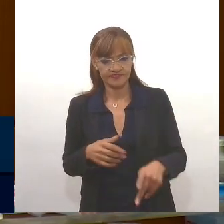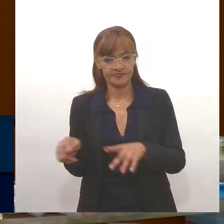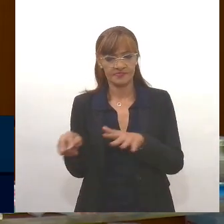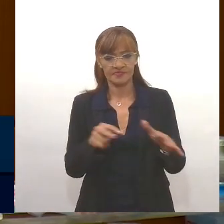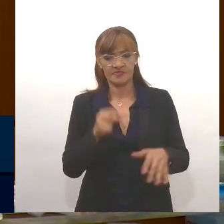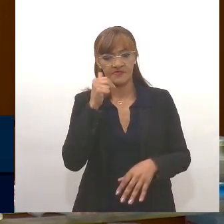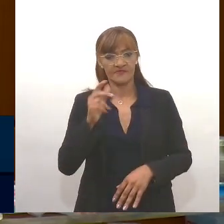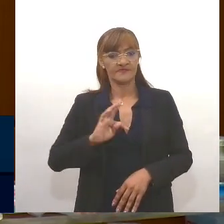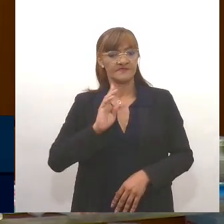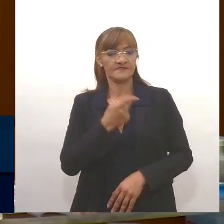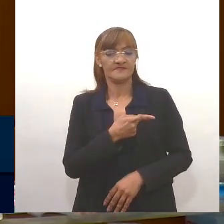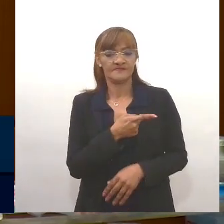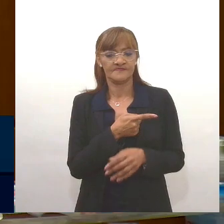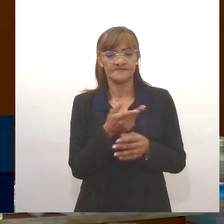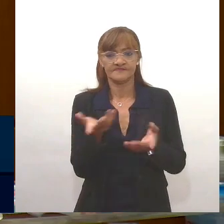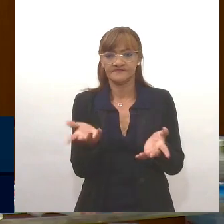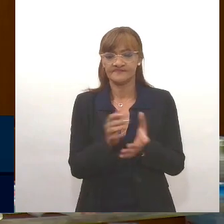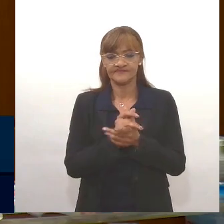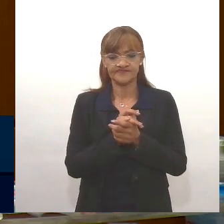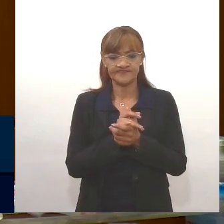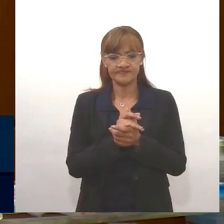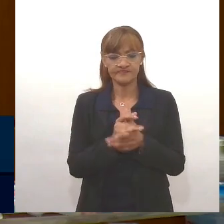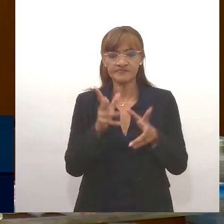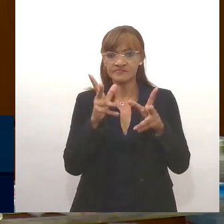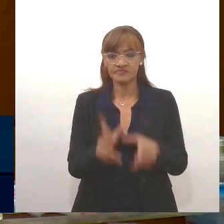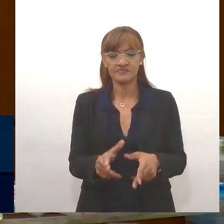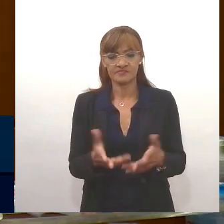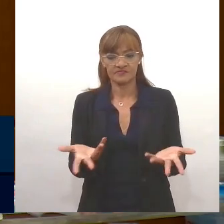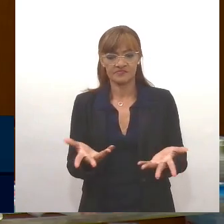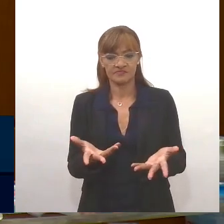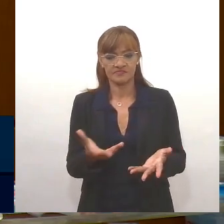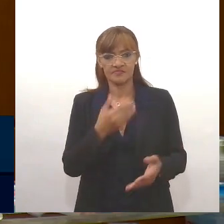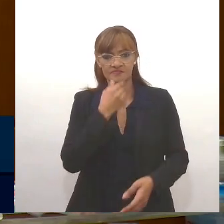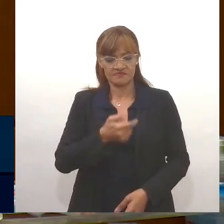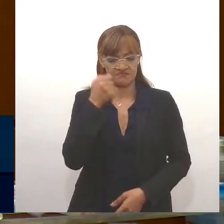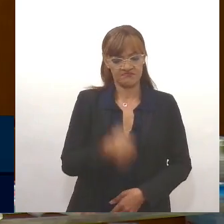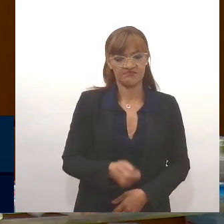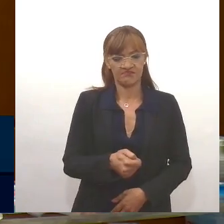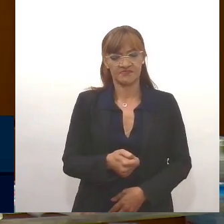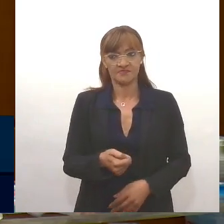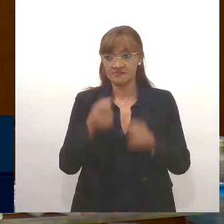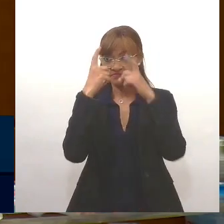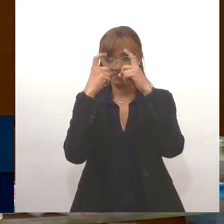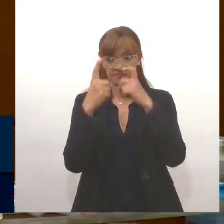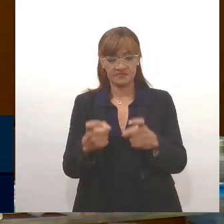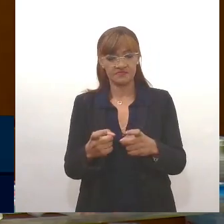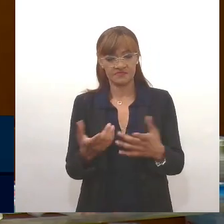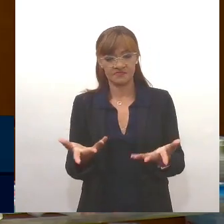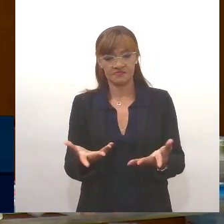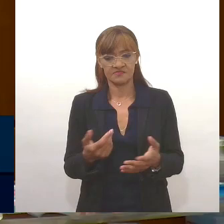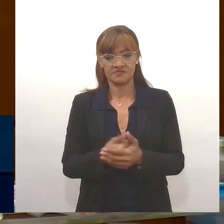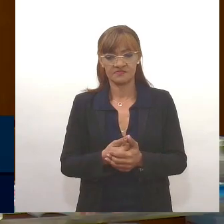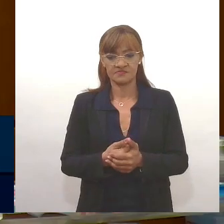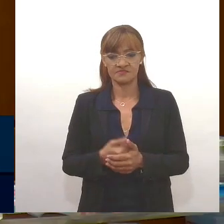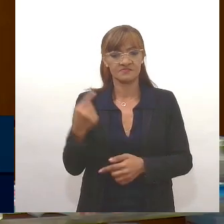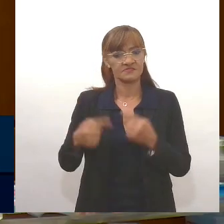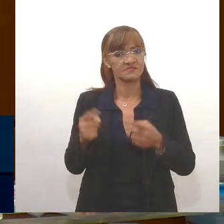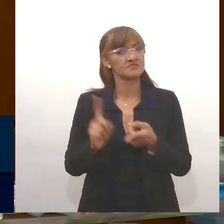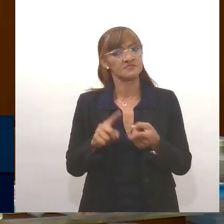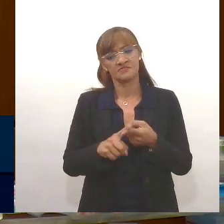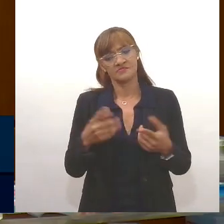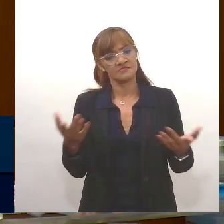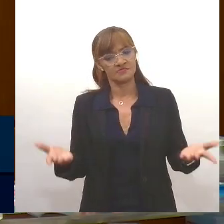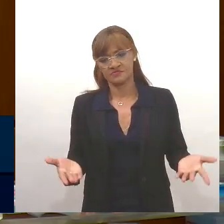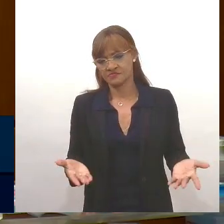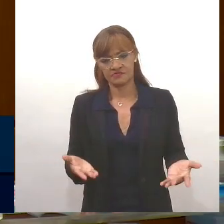com o discurso de misogenia machismo é uma violência política de gênero Além do mais tratar né uma